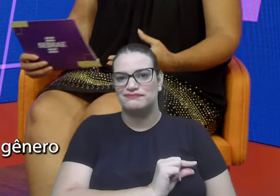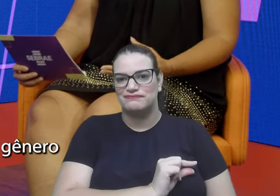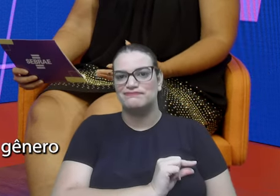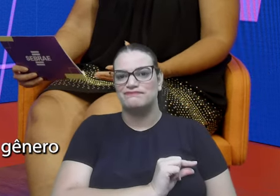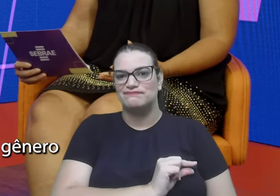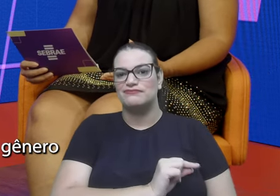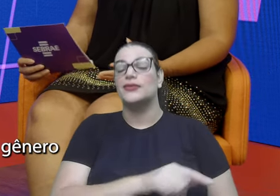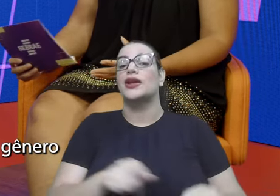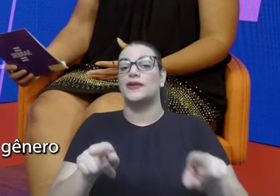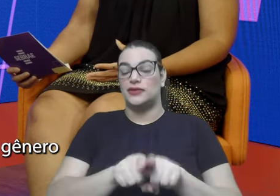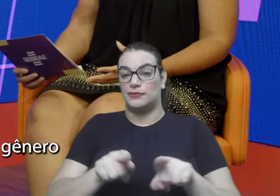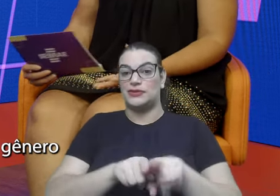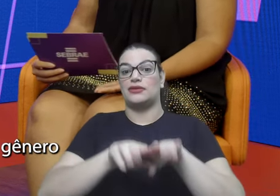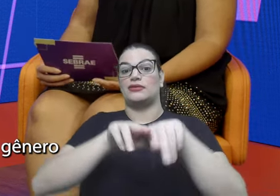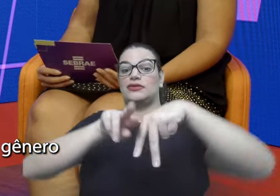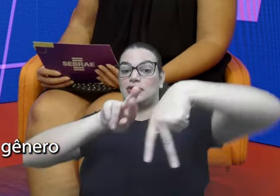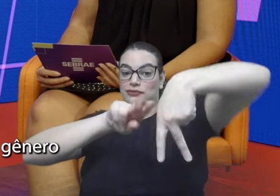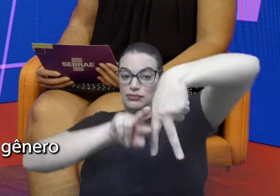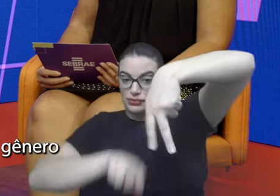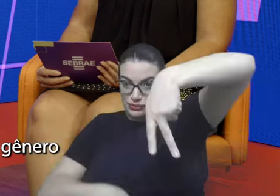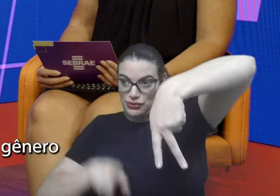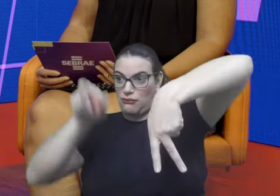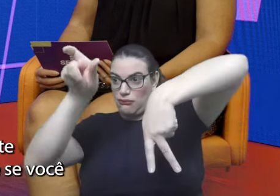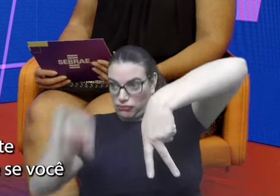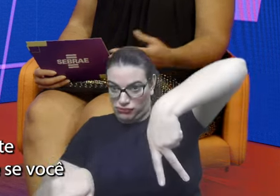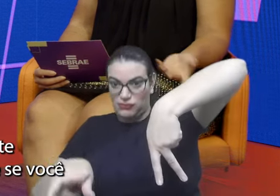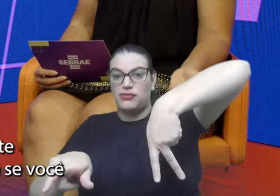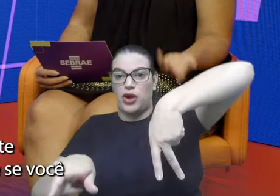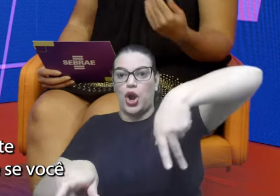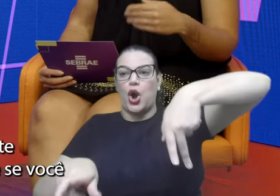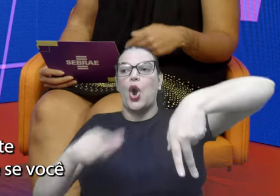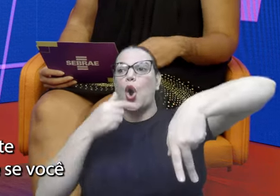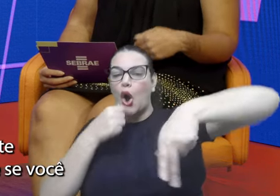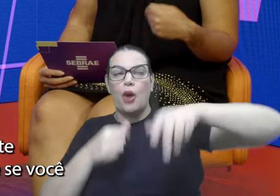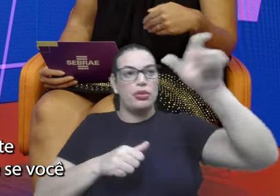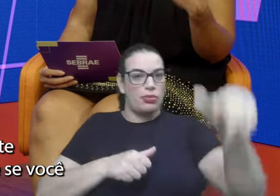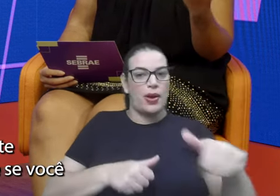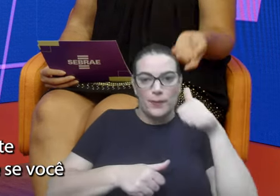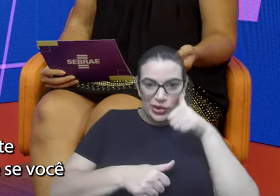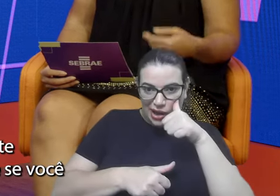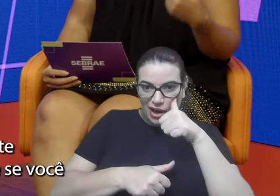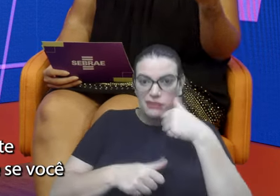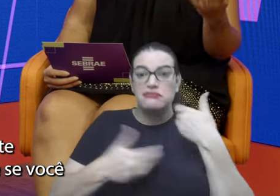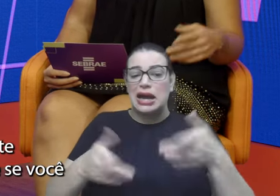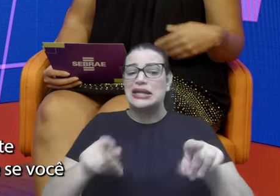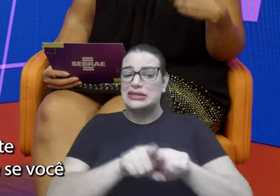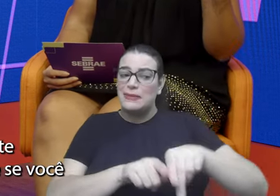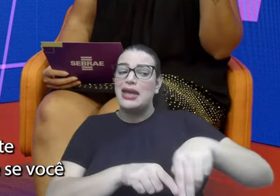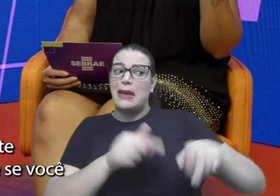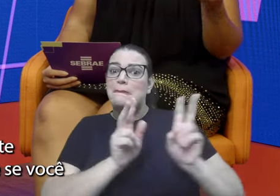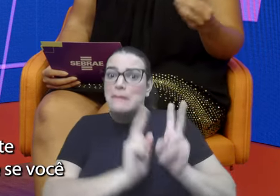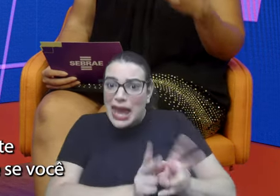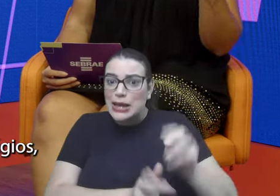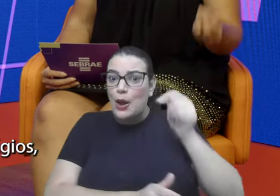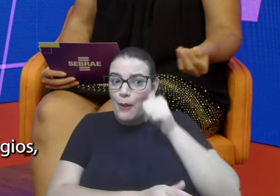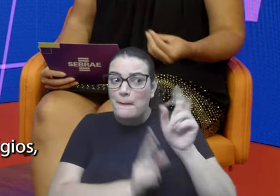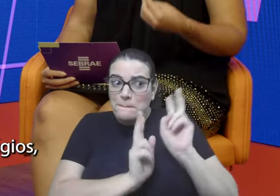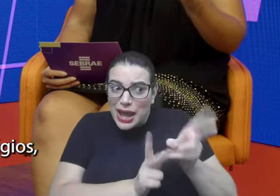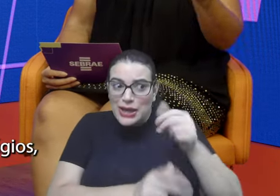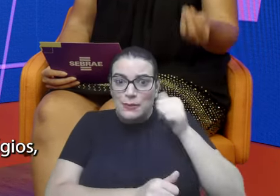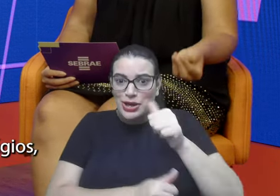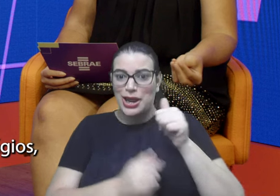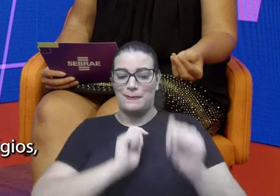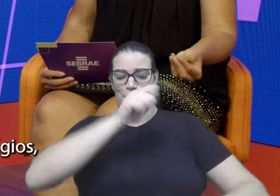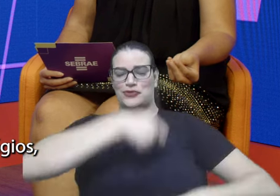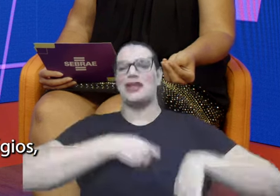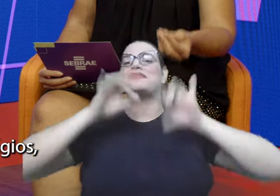além da desigualdade de gênero que a silara trouxe é extremamente importante para quem tá nos ouvindo que se você é uma mulher